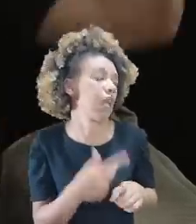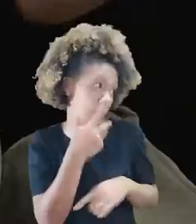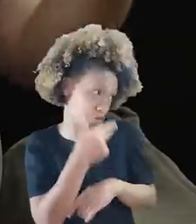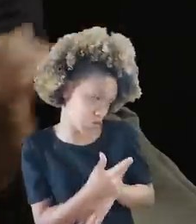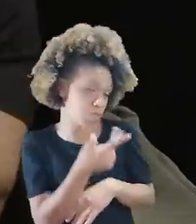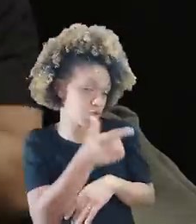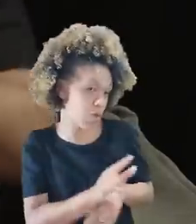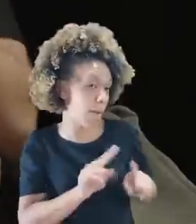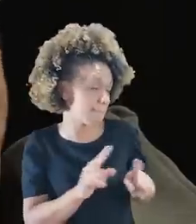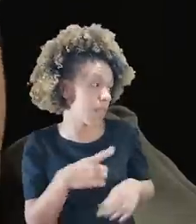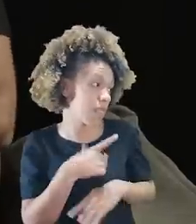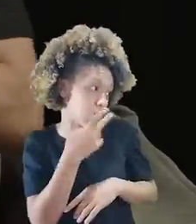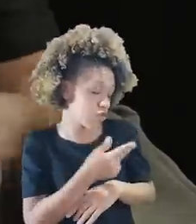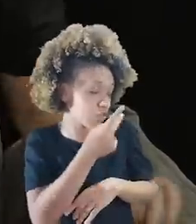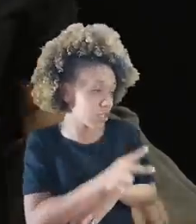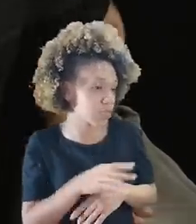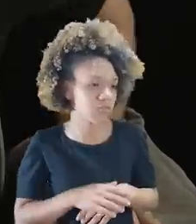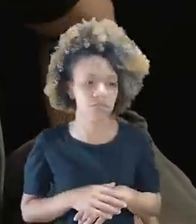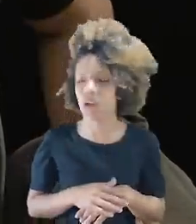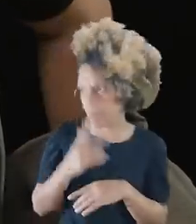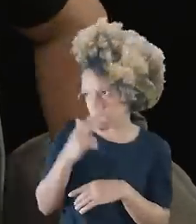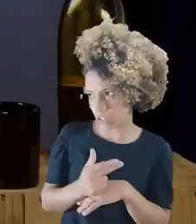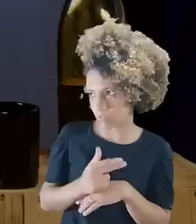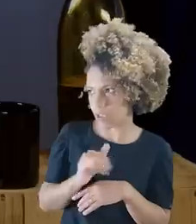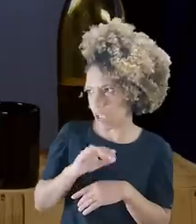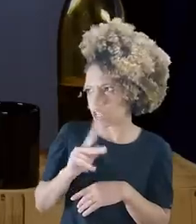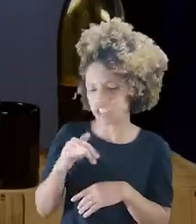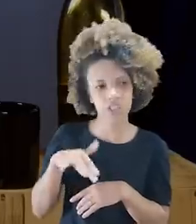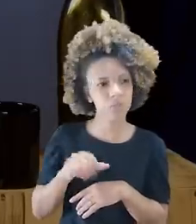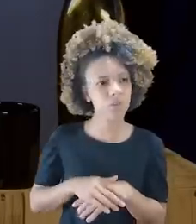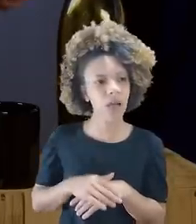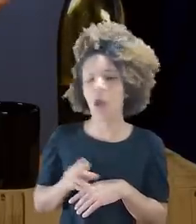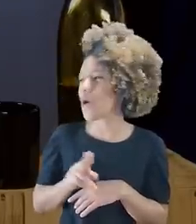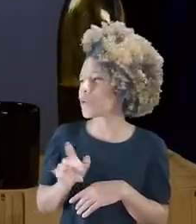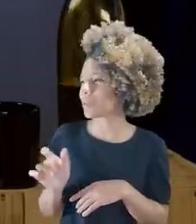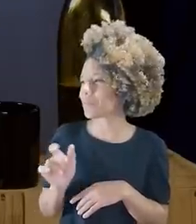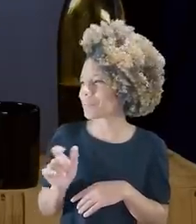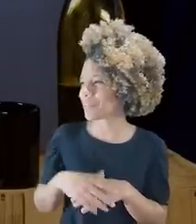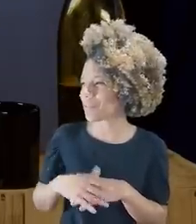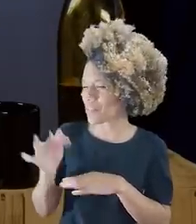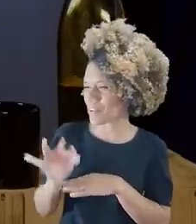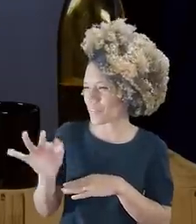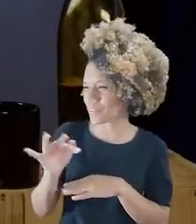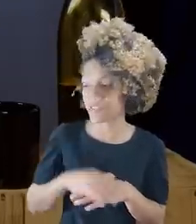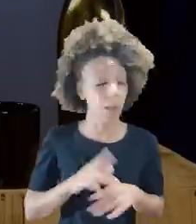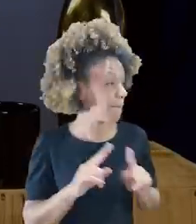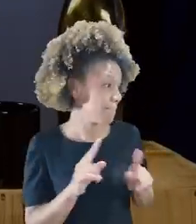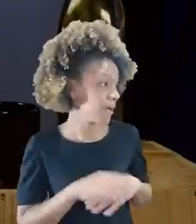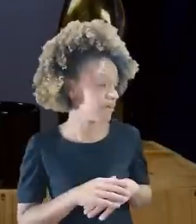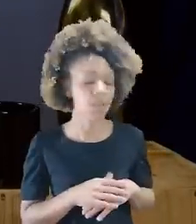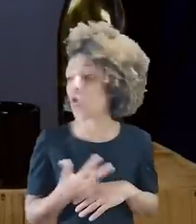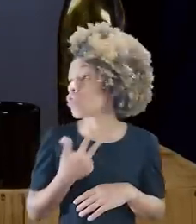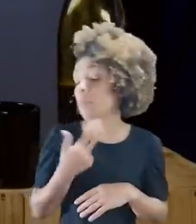amiga conversa com um parente eu eu eu acredito nisso sim aí eu fui né comecei com Arte terapia depois fui